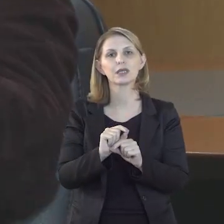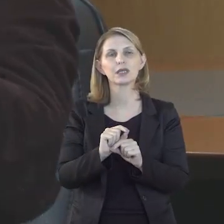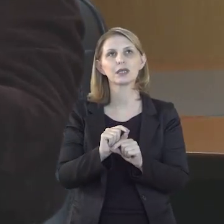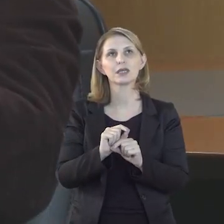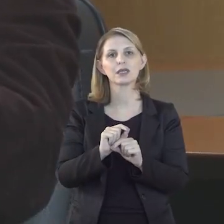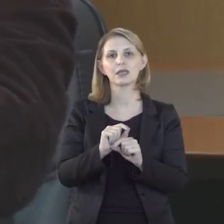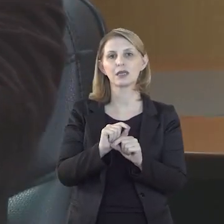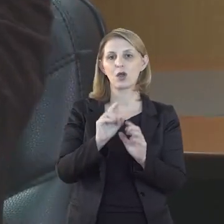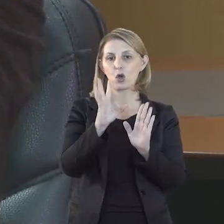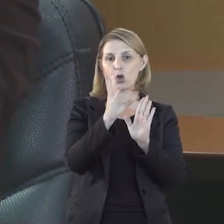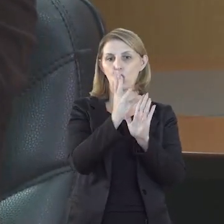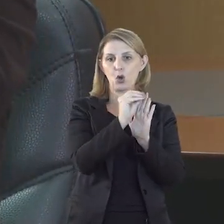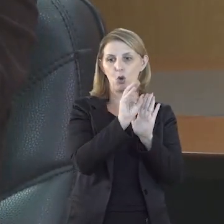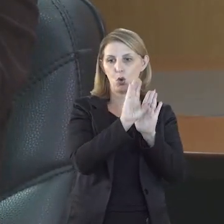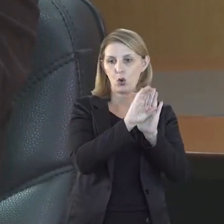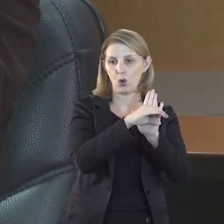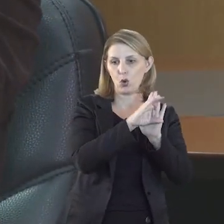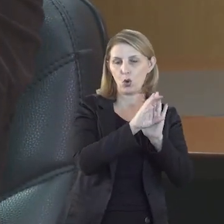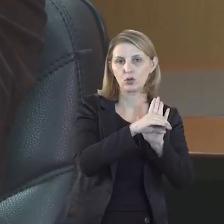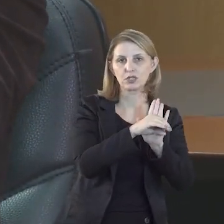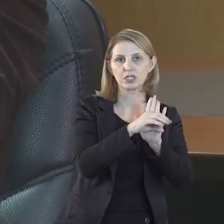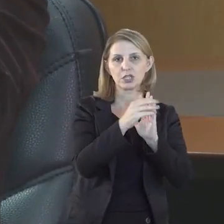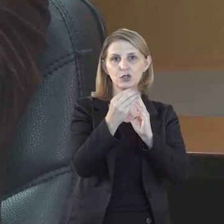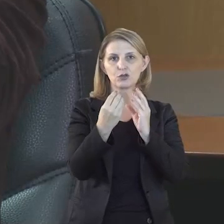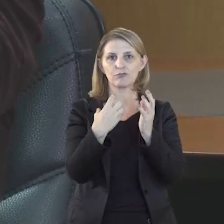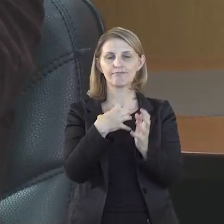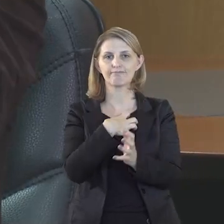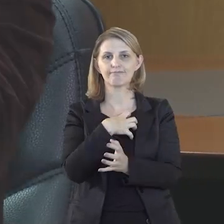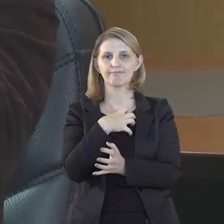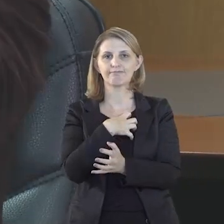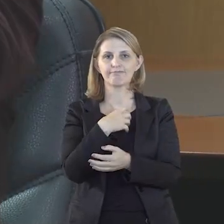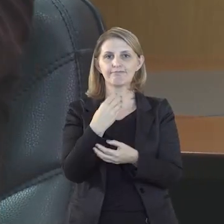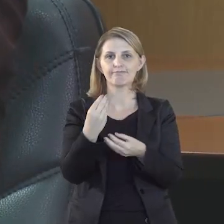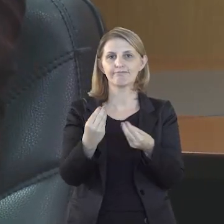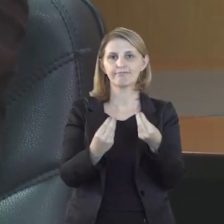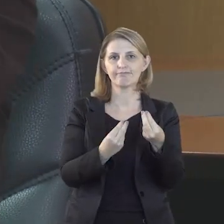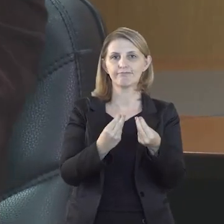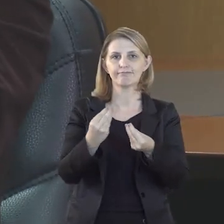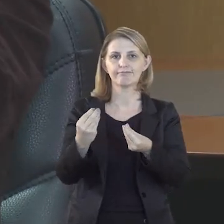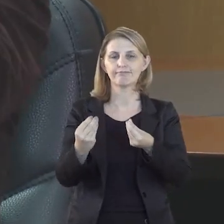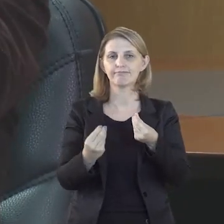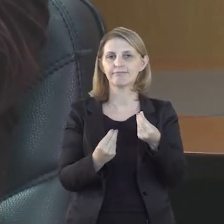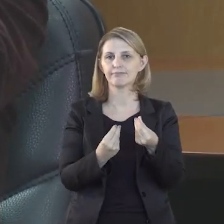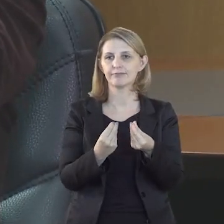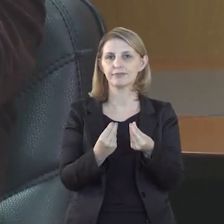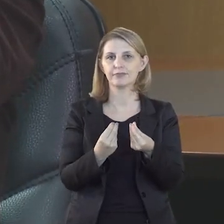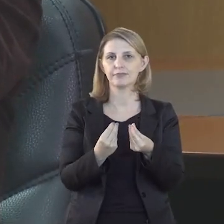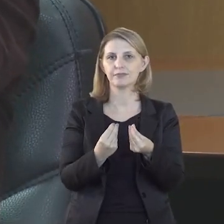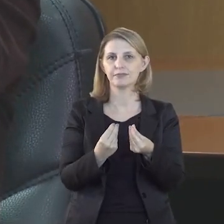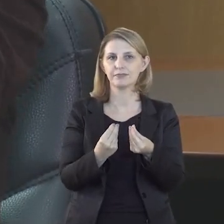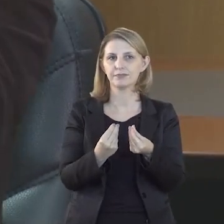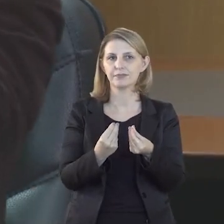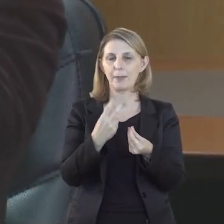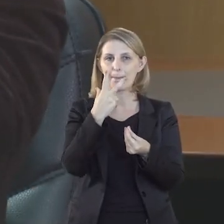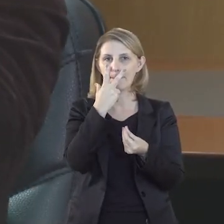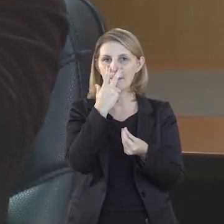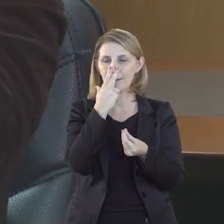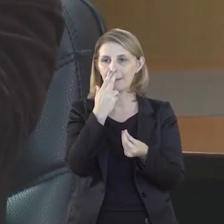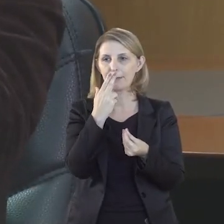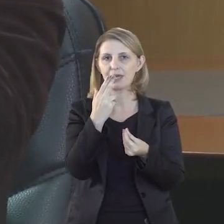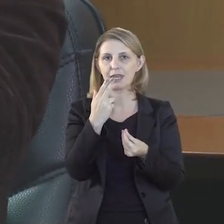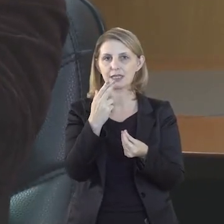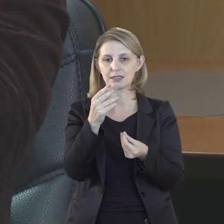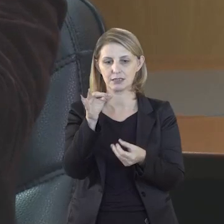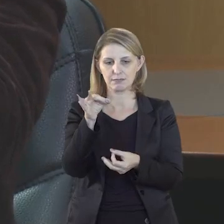forma cartesiana, linear, o tempo todo estar classificando, conceituando, tendo de uma forma